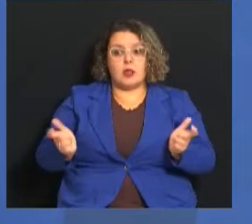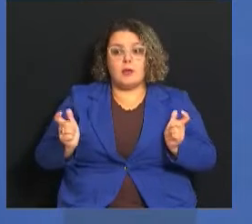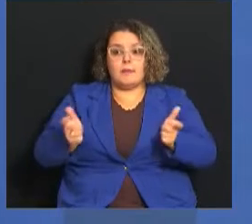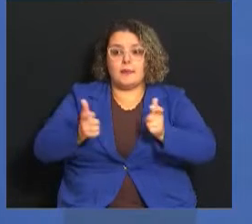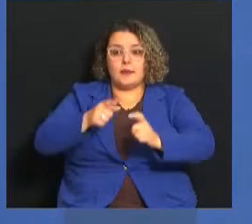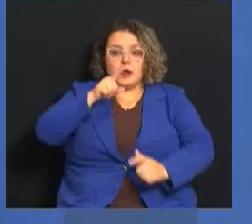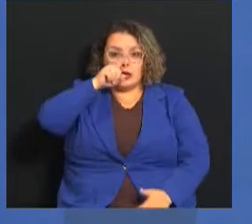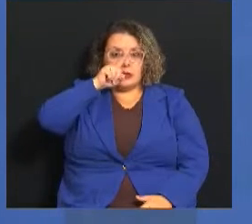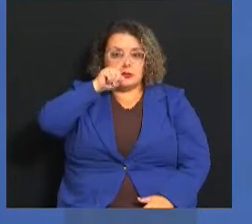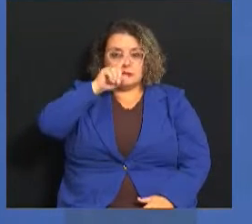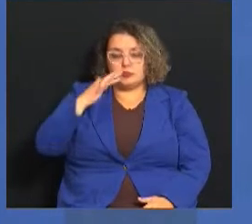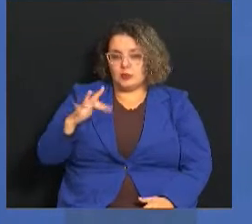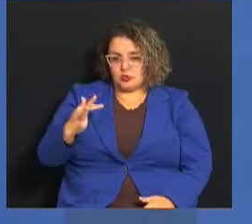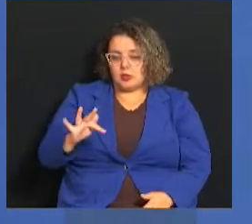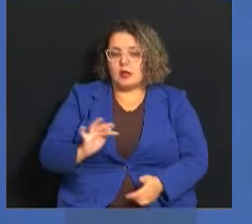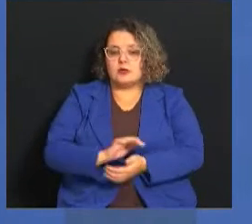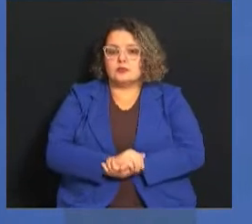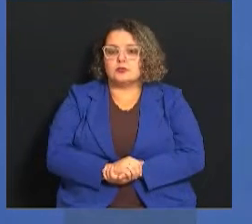de lesões.